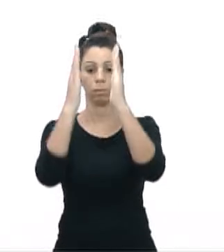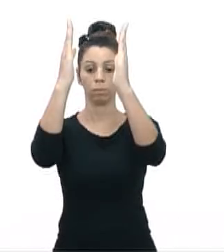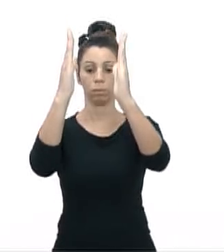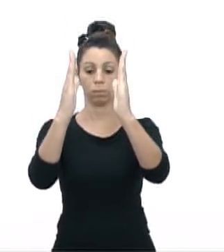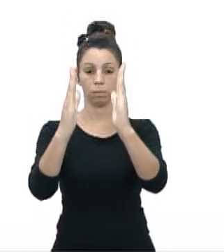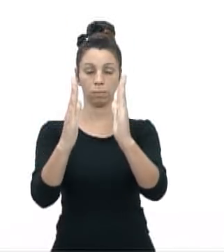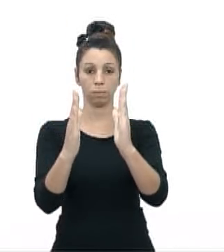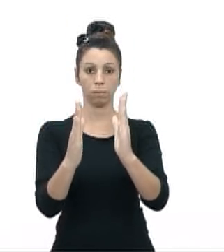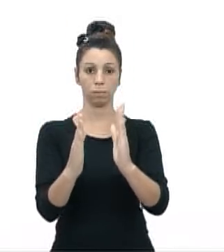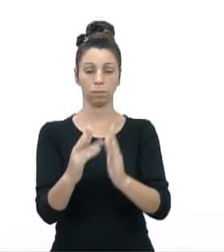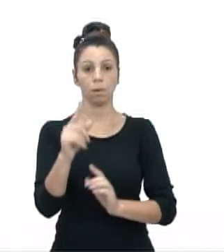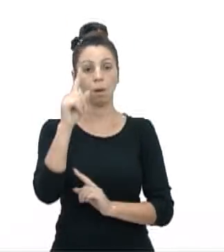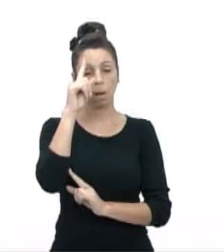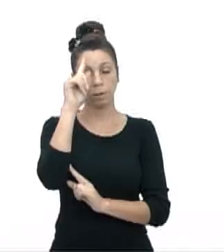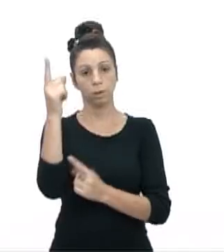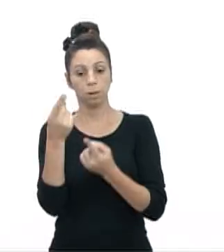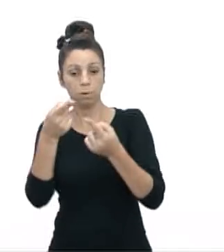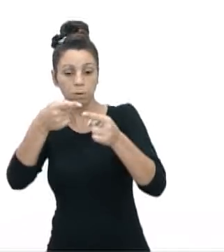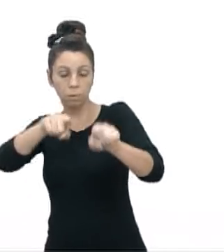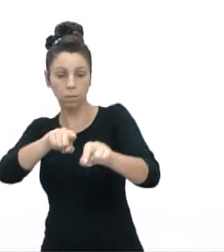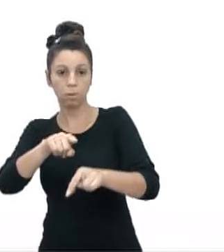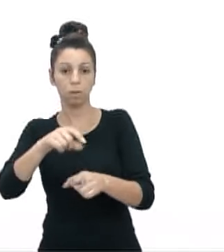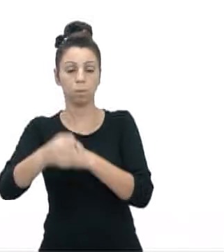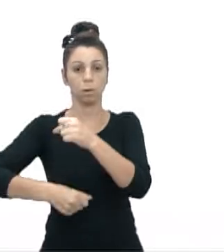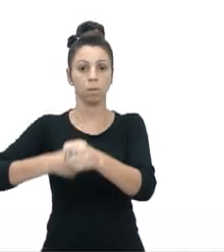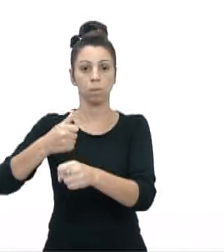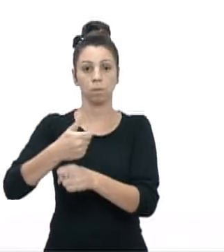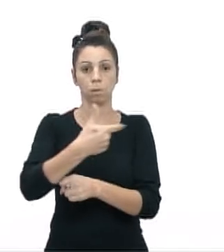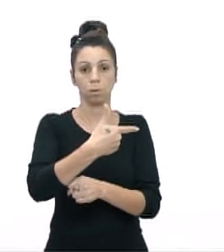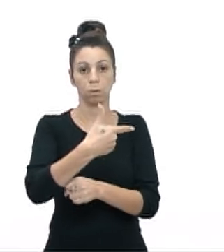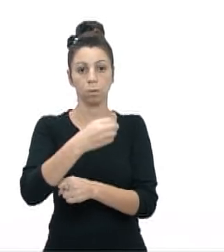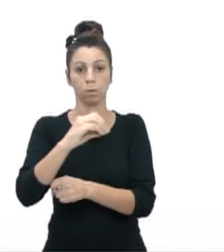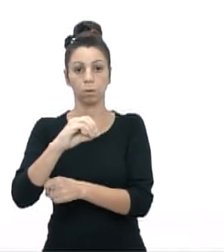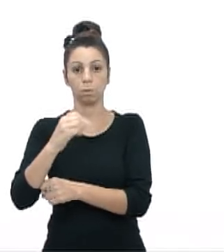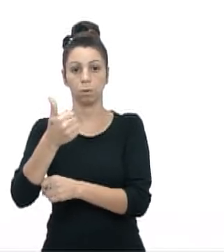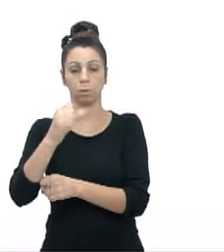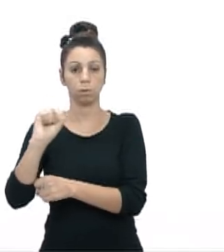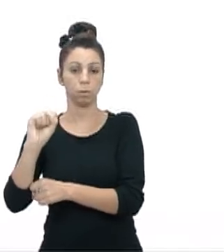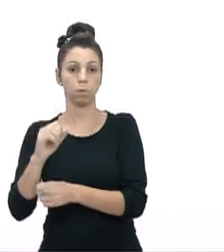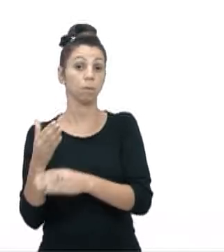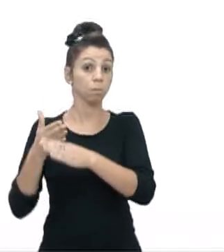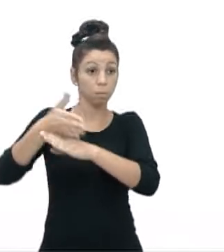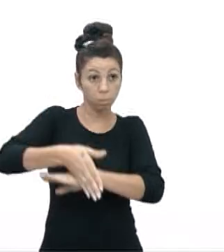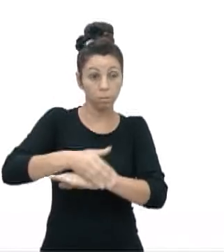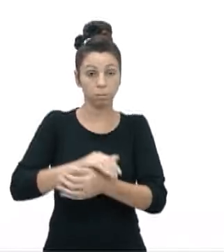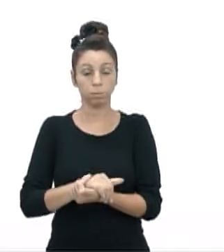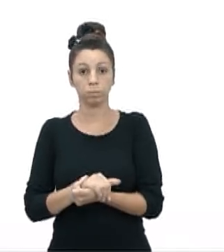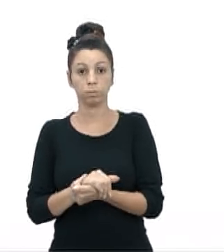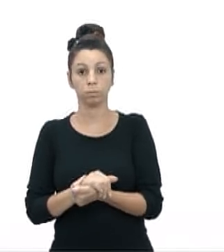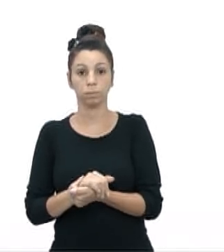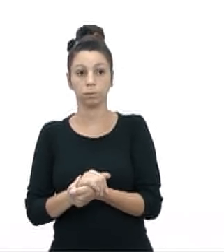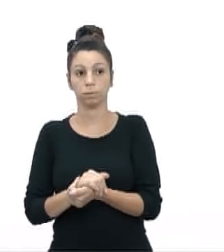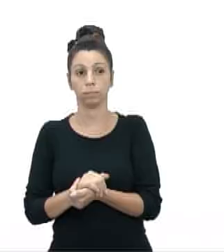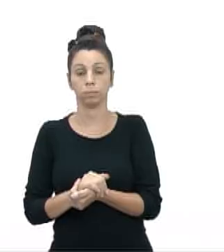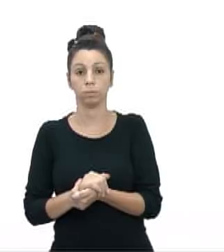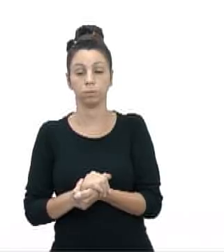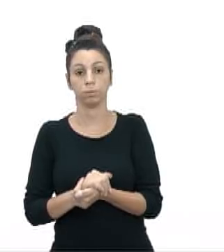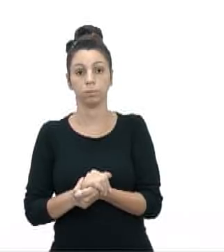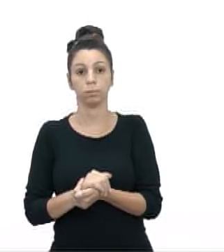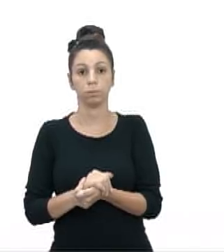né, Dia do Desafio 2018, participe. No que seria a primeira página do folder, né, quando